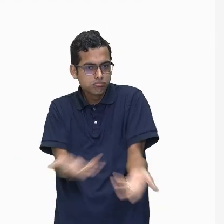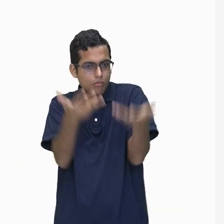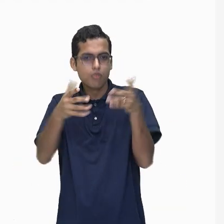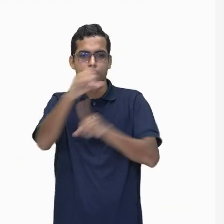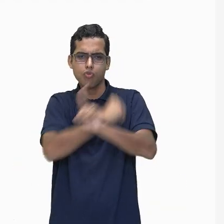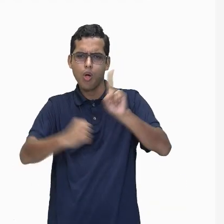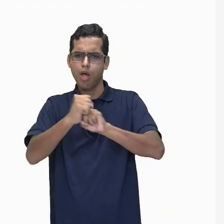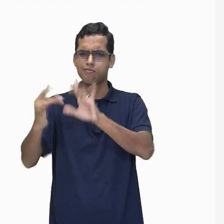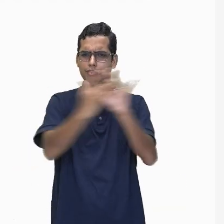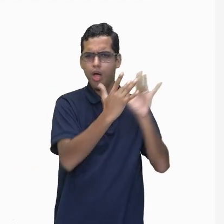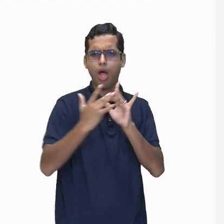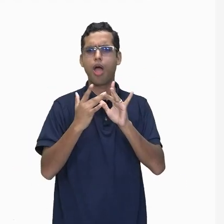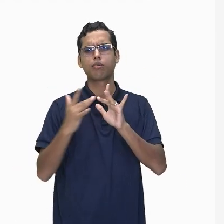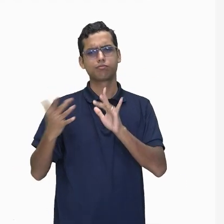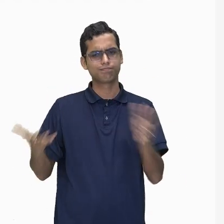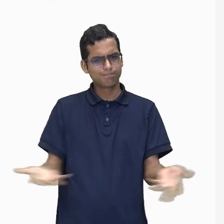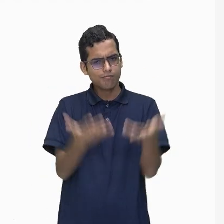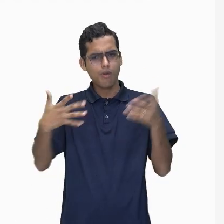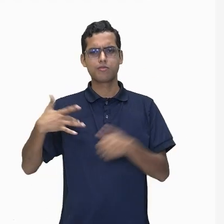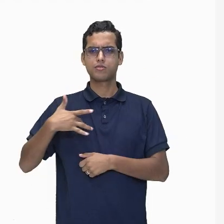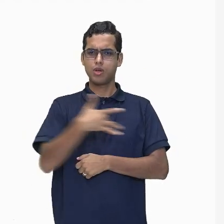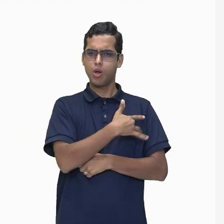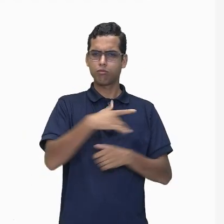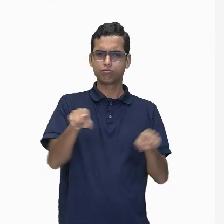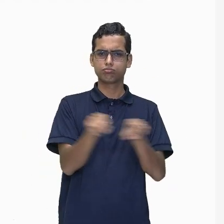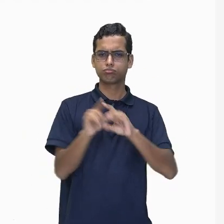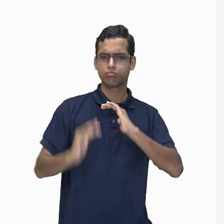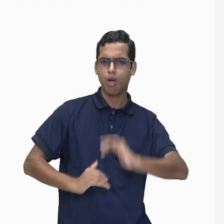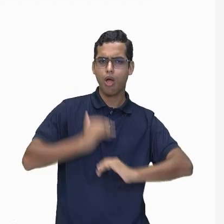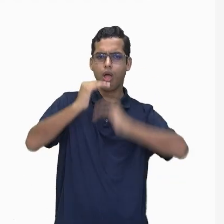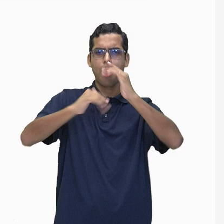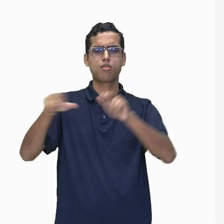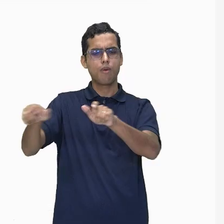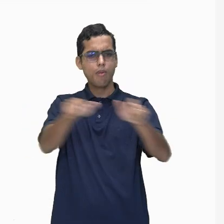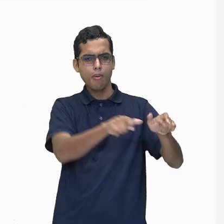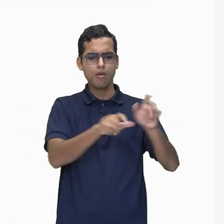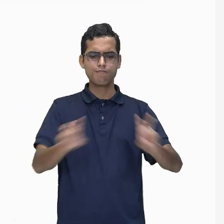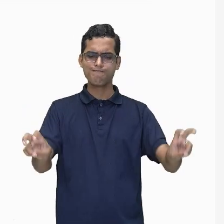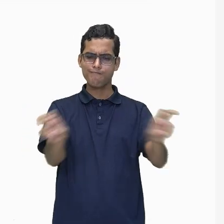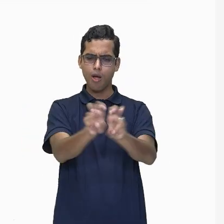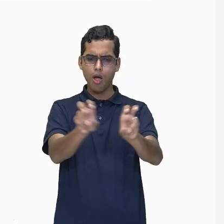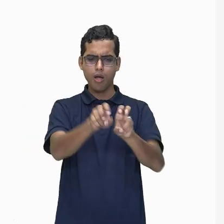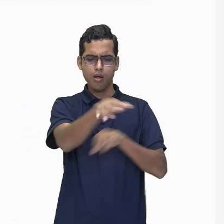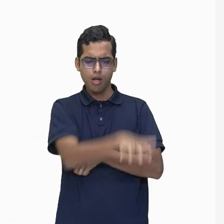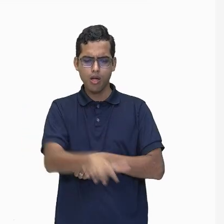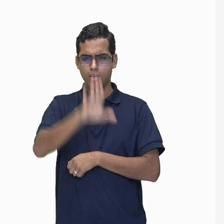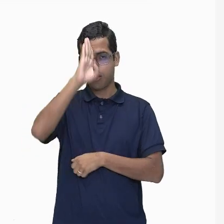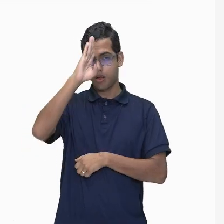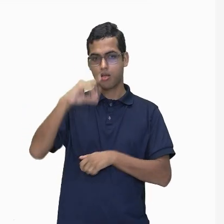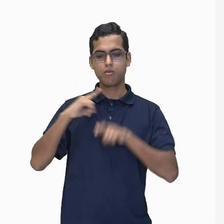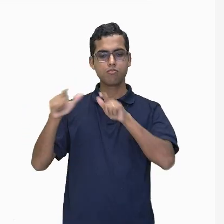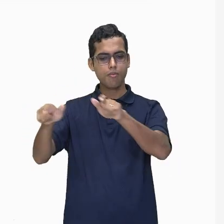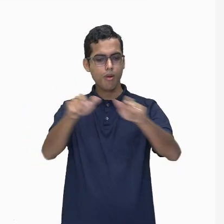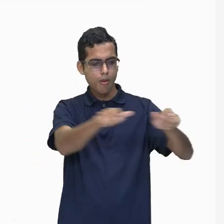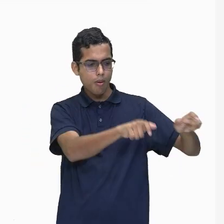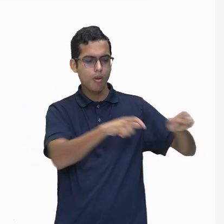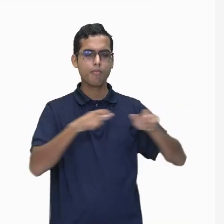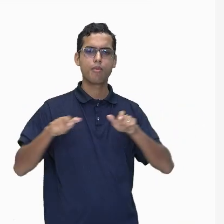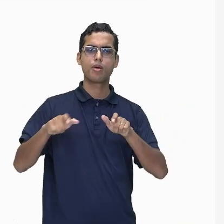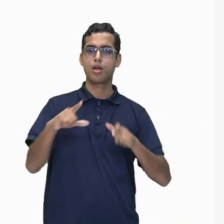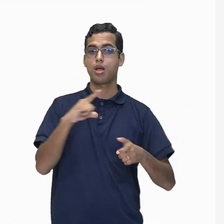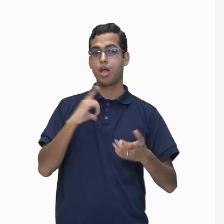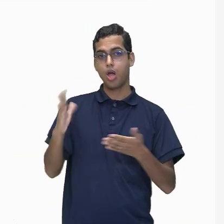o centro da vida comunitária. Então, determinados lugares vai ter